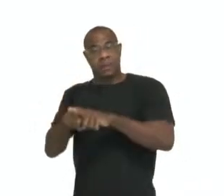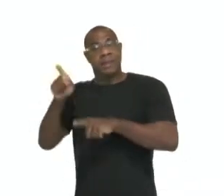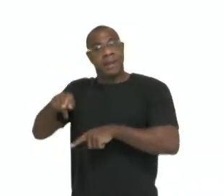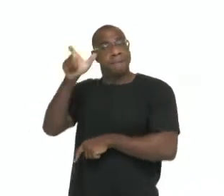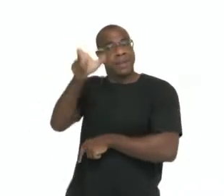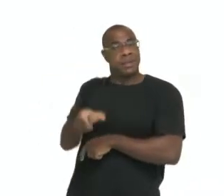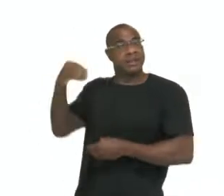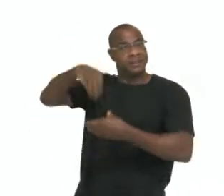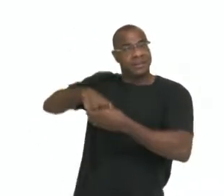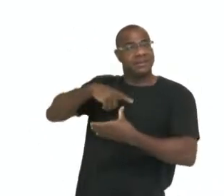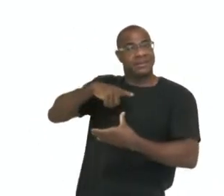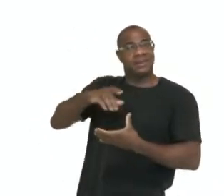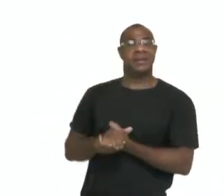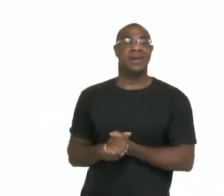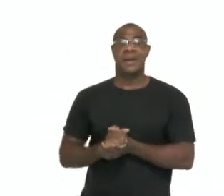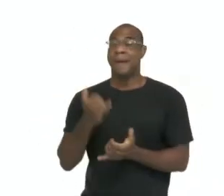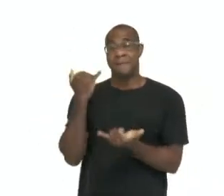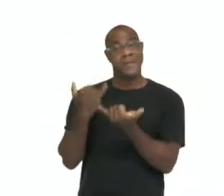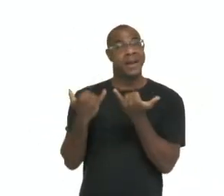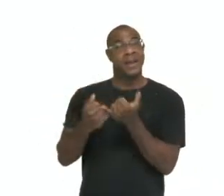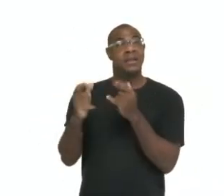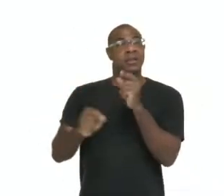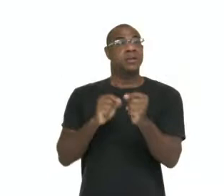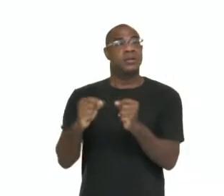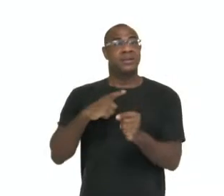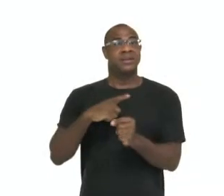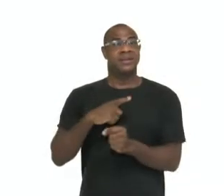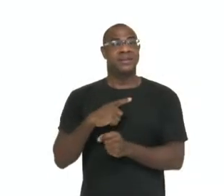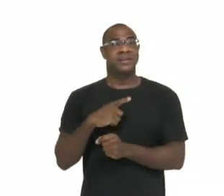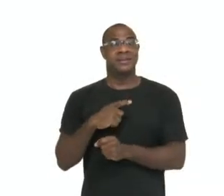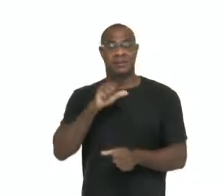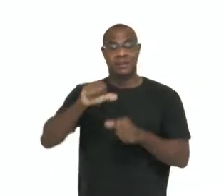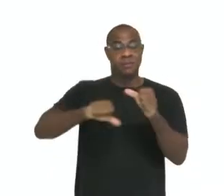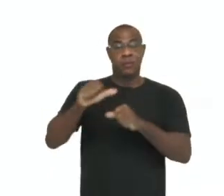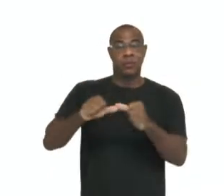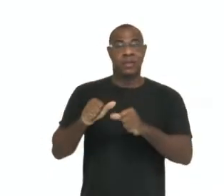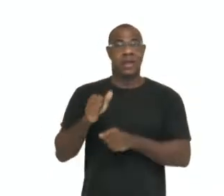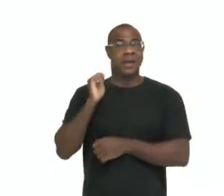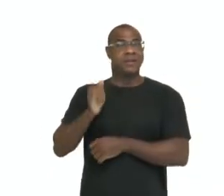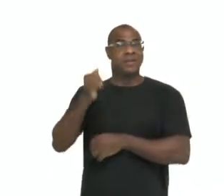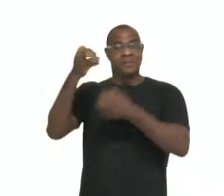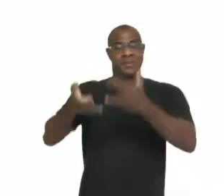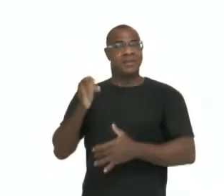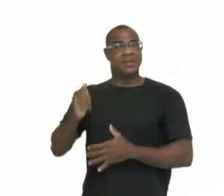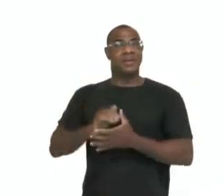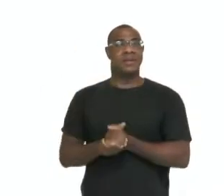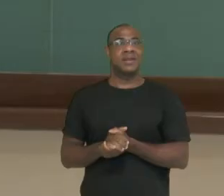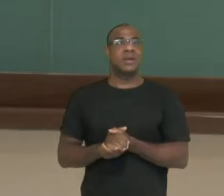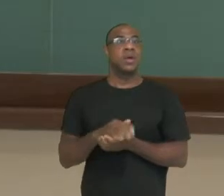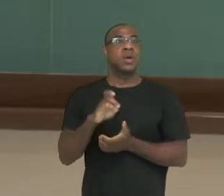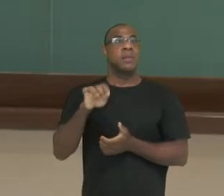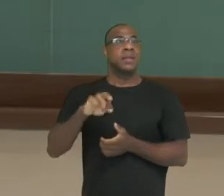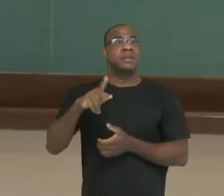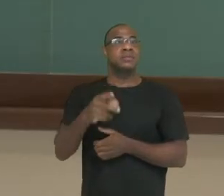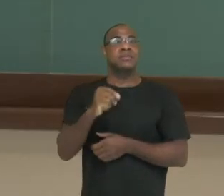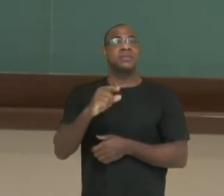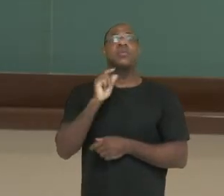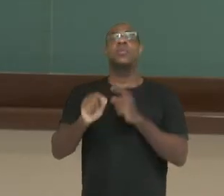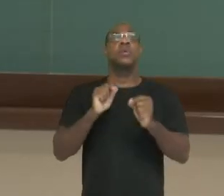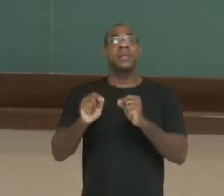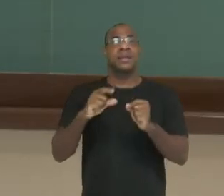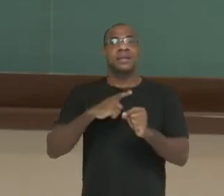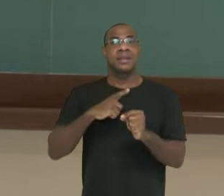acontece? Parece até que o foco narrativo muda, pois Bentinho, através de que recurso?